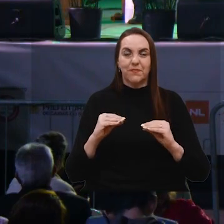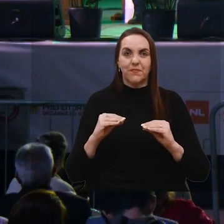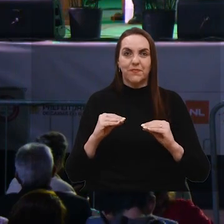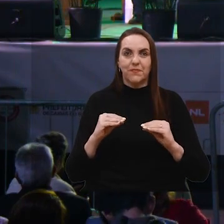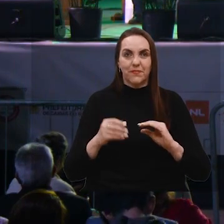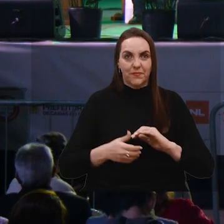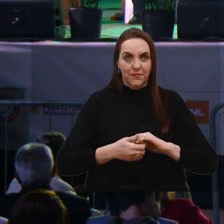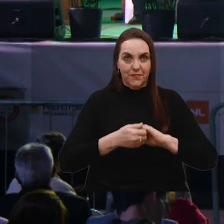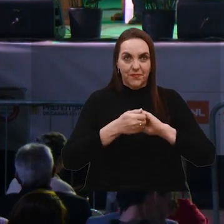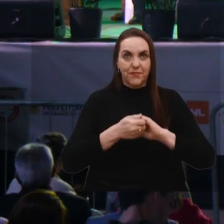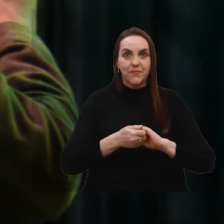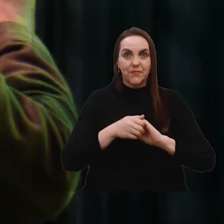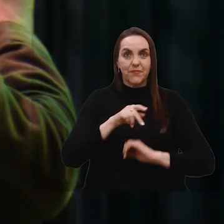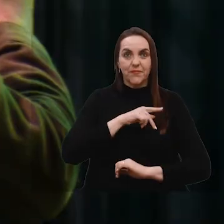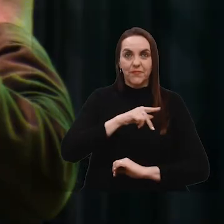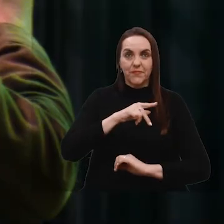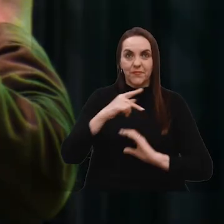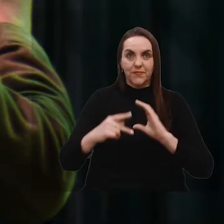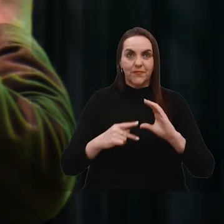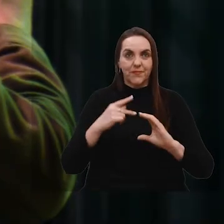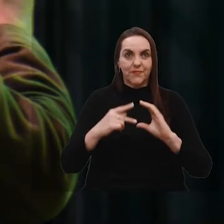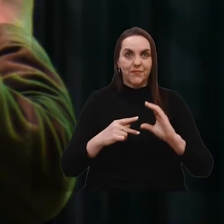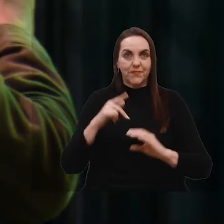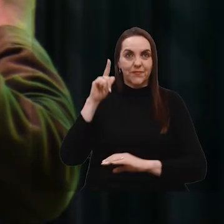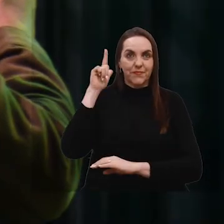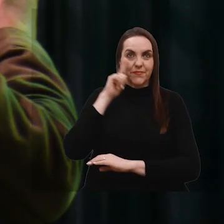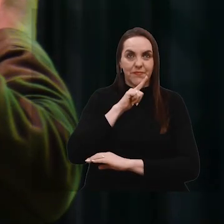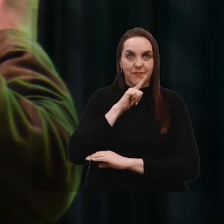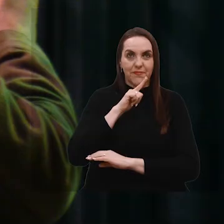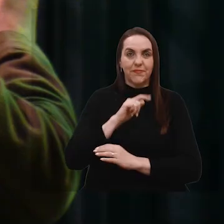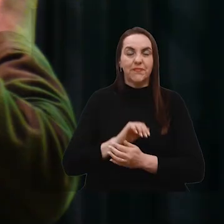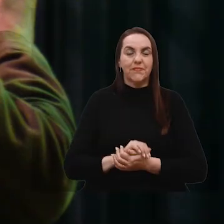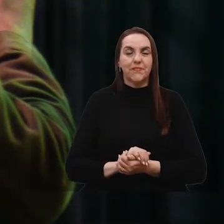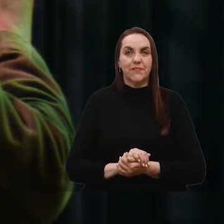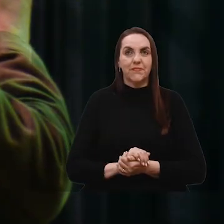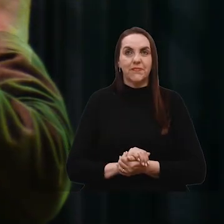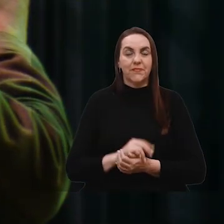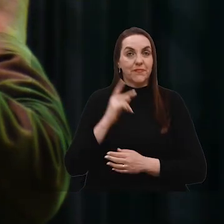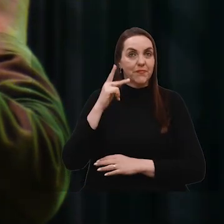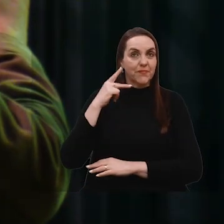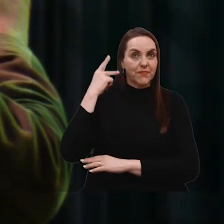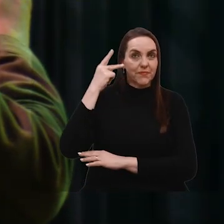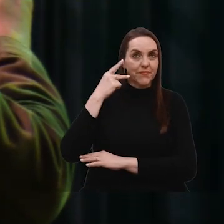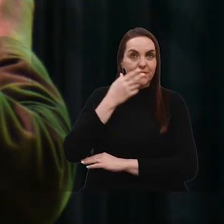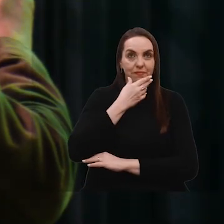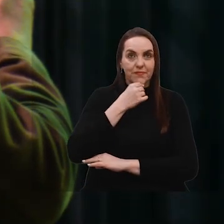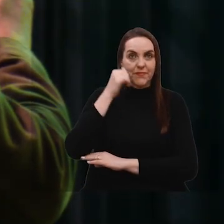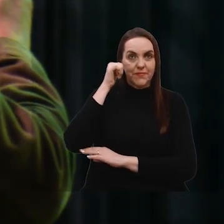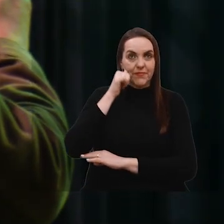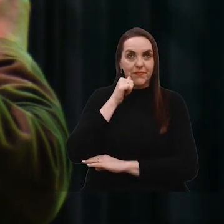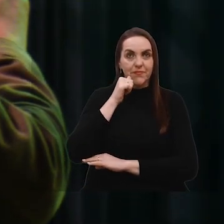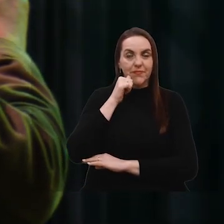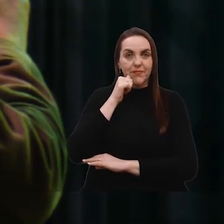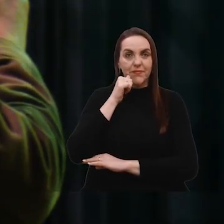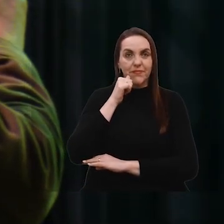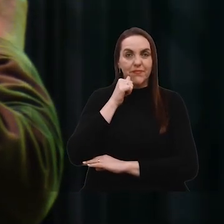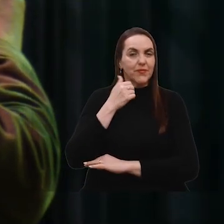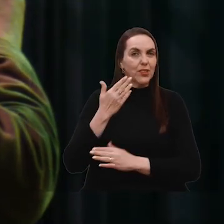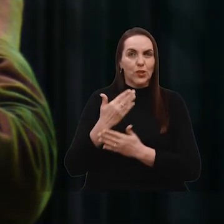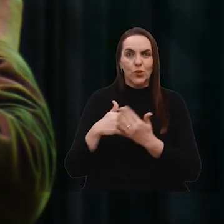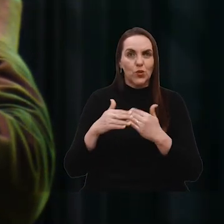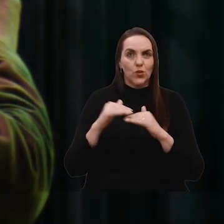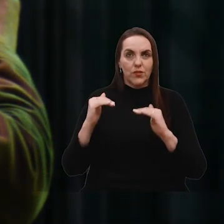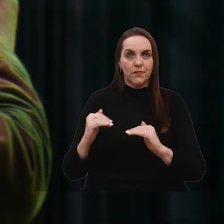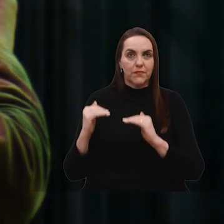Boa noite. Meus cumprimentos ao presidente da Câmara, o Lucas Carinhato, aos